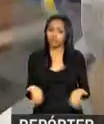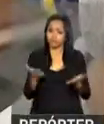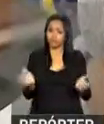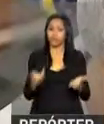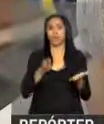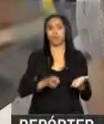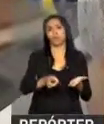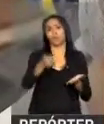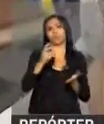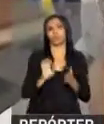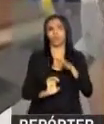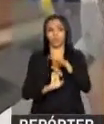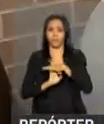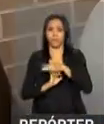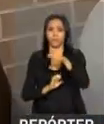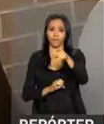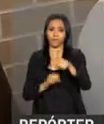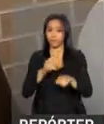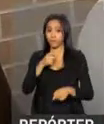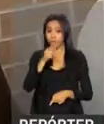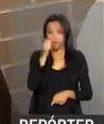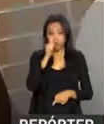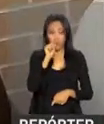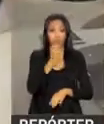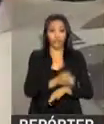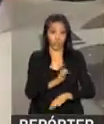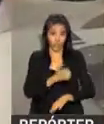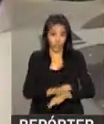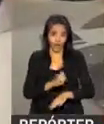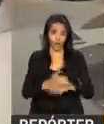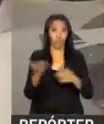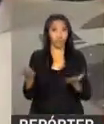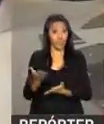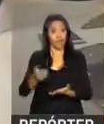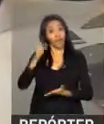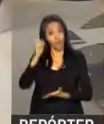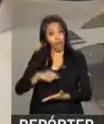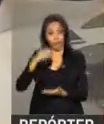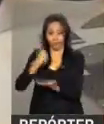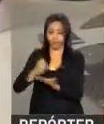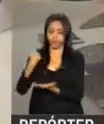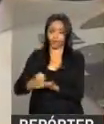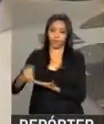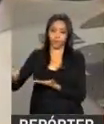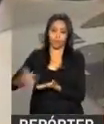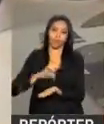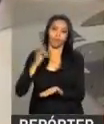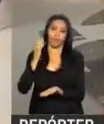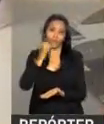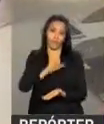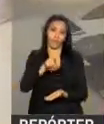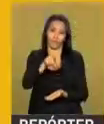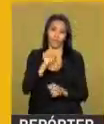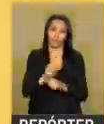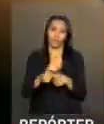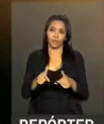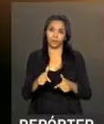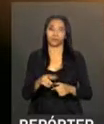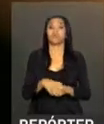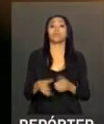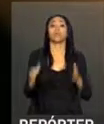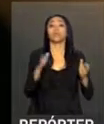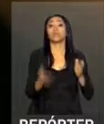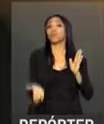nosso negócio. Érica era estagiária e foi efetivada. Reconhecimento do meu trabalho, né? Eu achei bastante legal. No